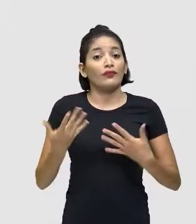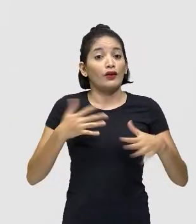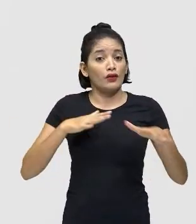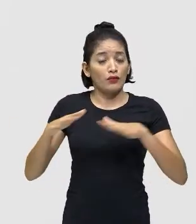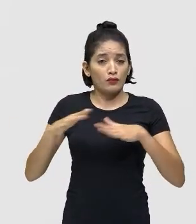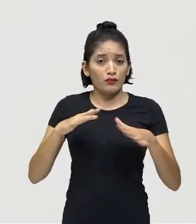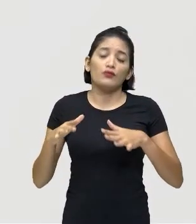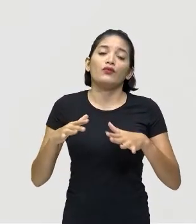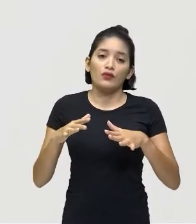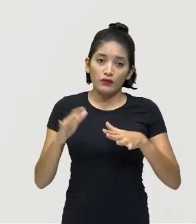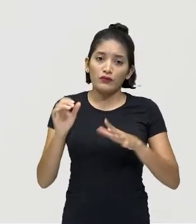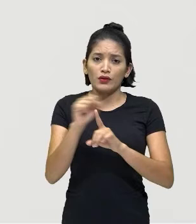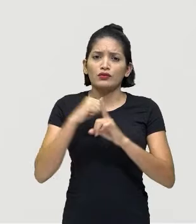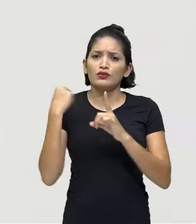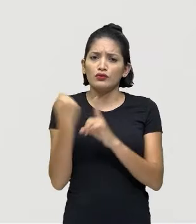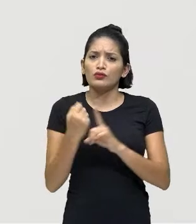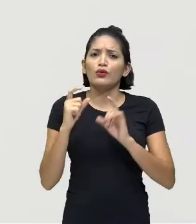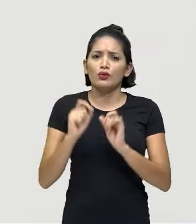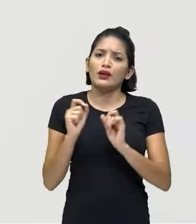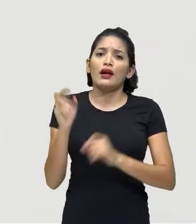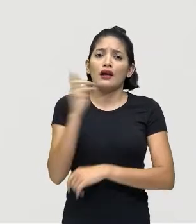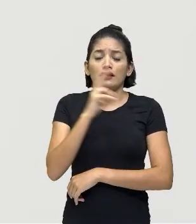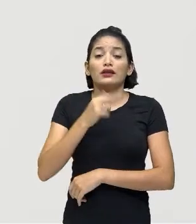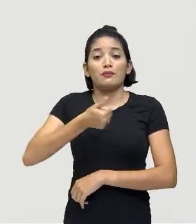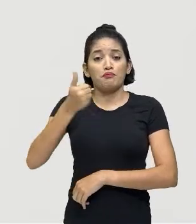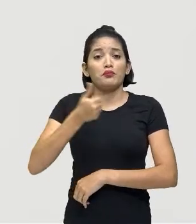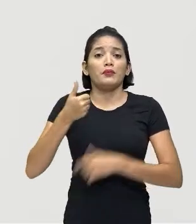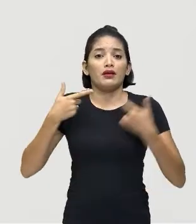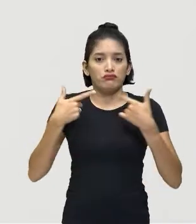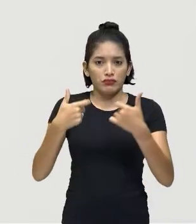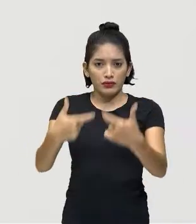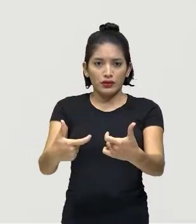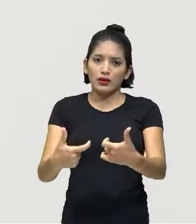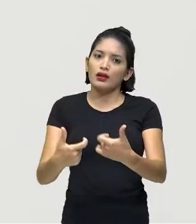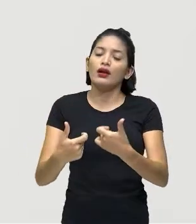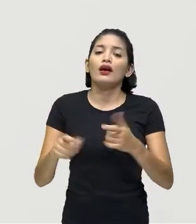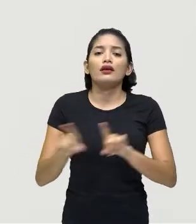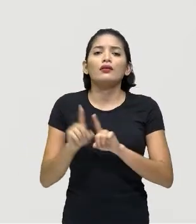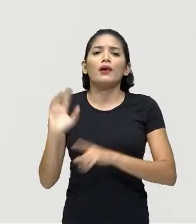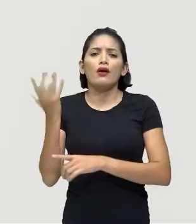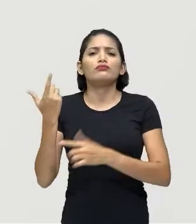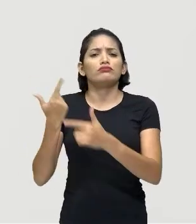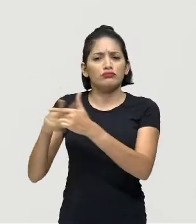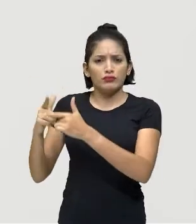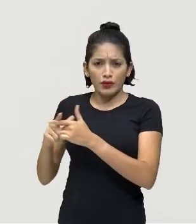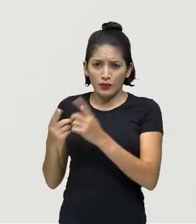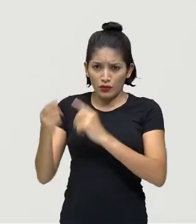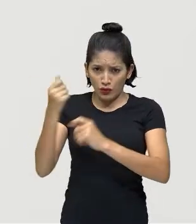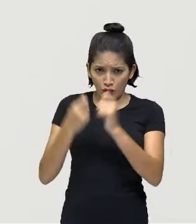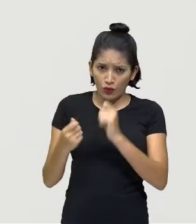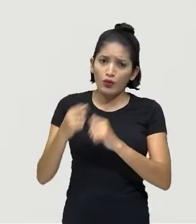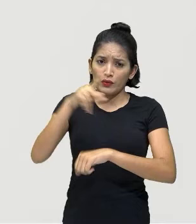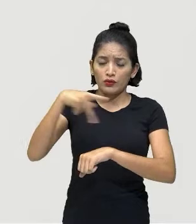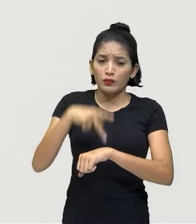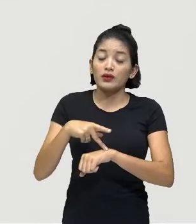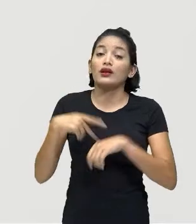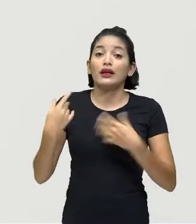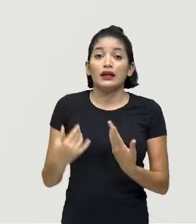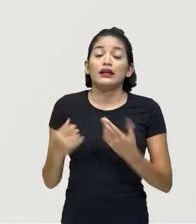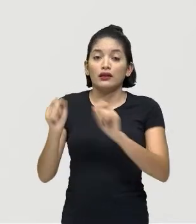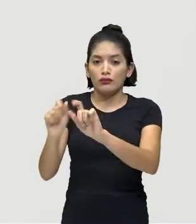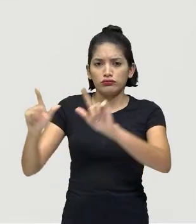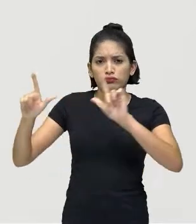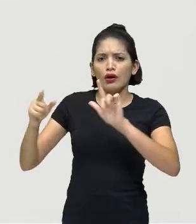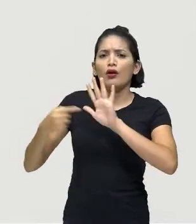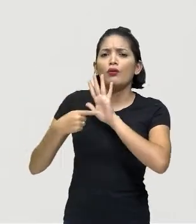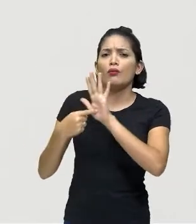social de 17 resultou na saída da Rússia da Primeira Guerra Mundial e resolveu os problemas econômicos do país. O quadro retrata a pouca